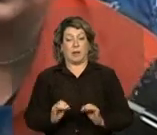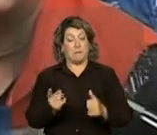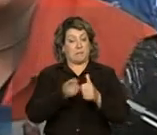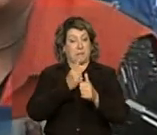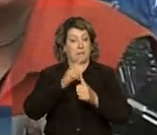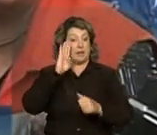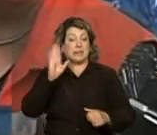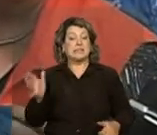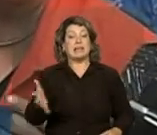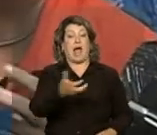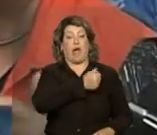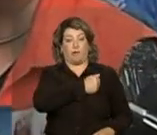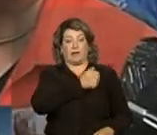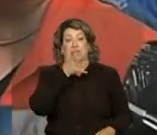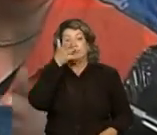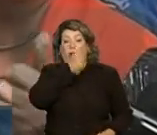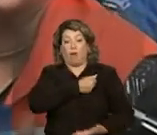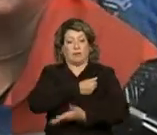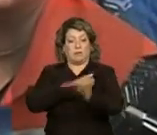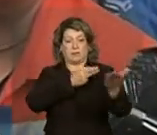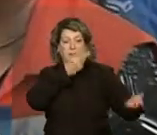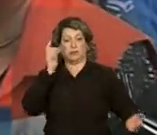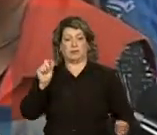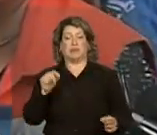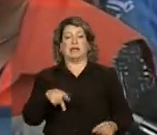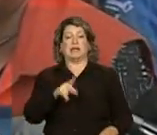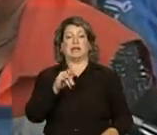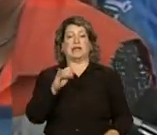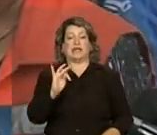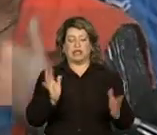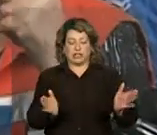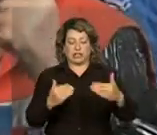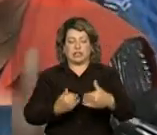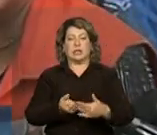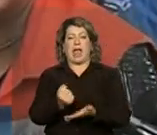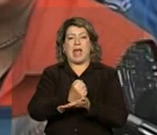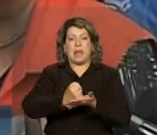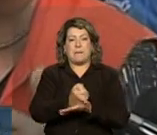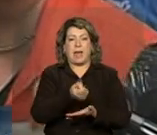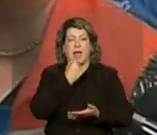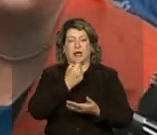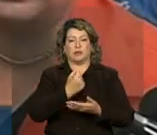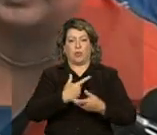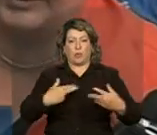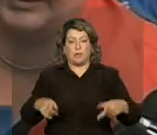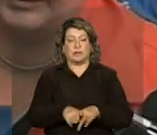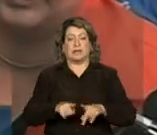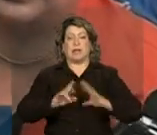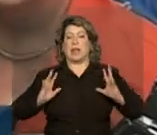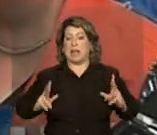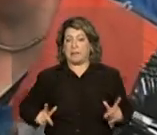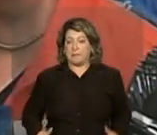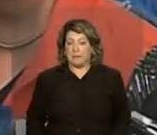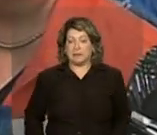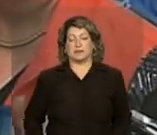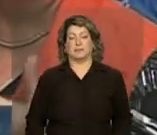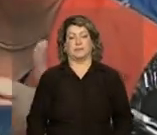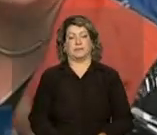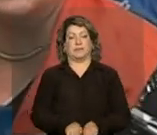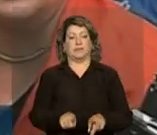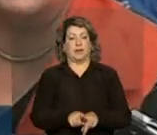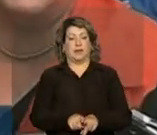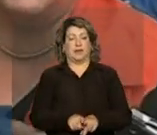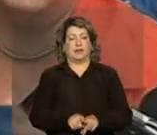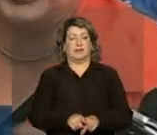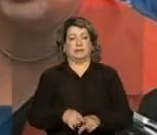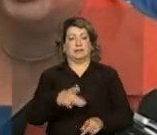salvar, por exemplo, nós distribuímos kit de medicamento, kit de limpeza, né?